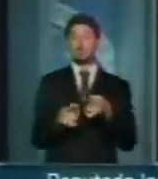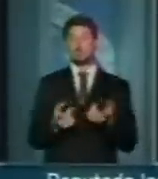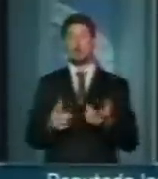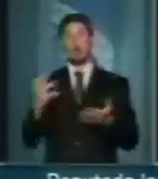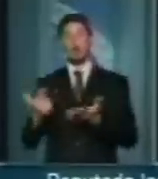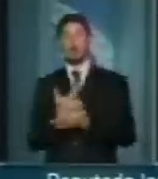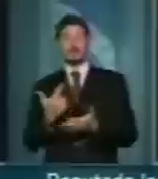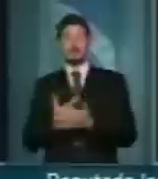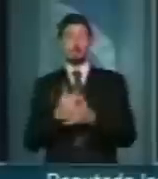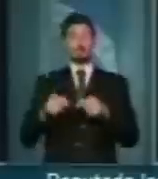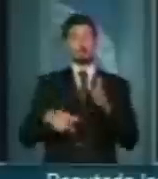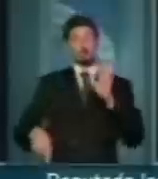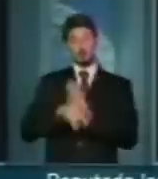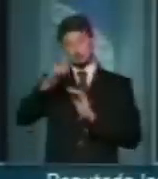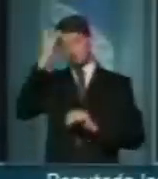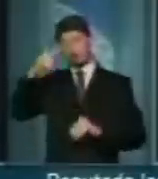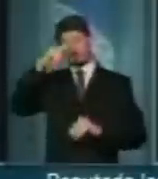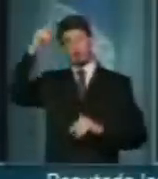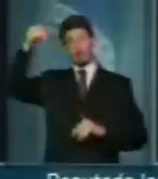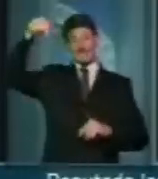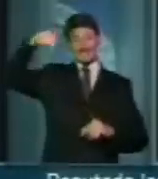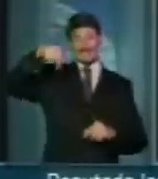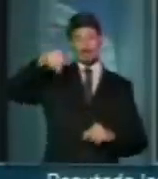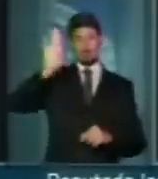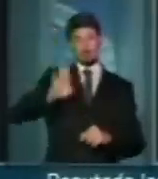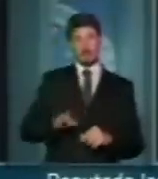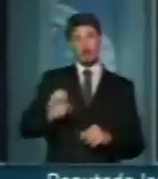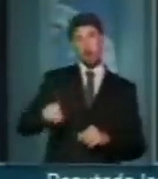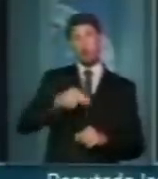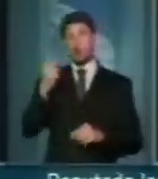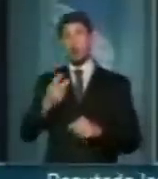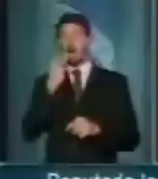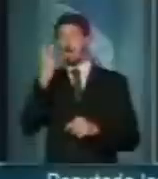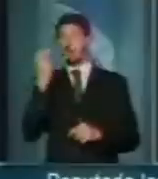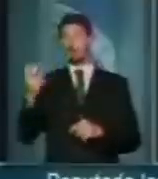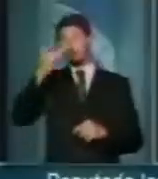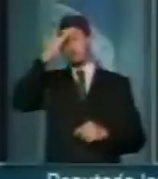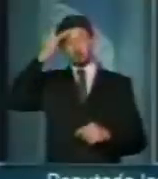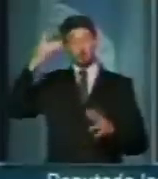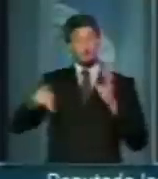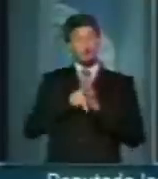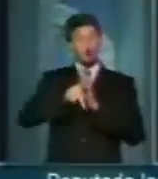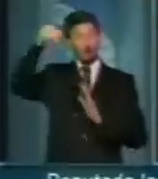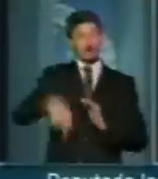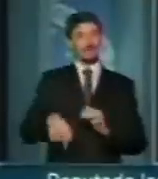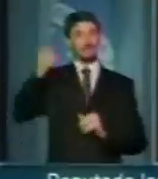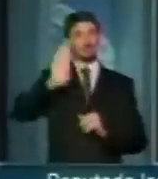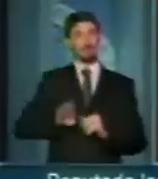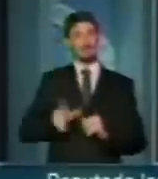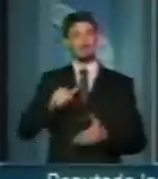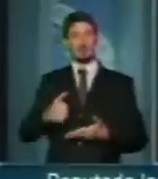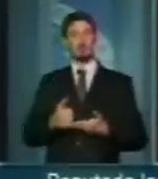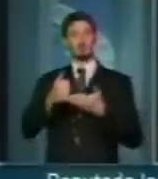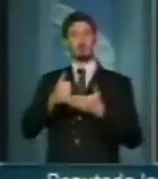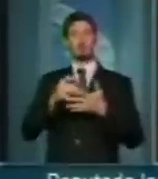autores brasileiros, interpretadas por artistas brasileiros, bem como os suportes materiais